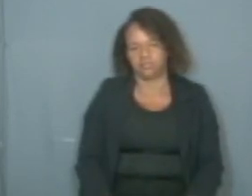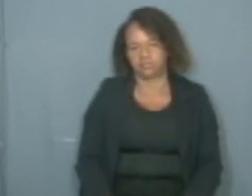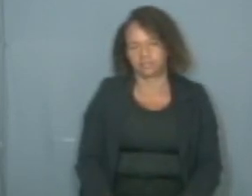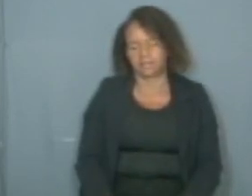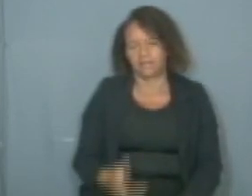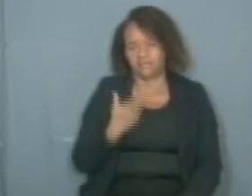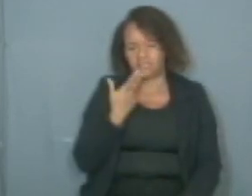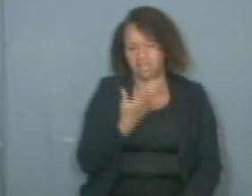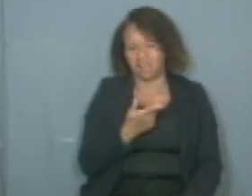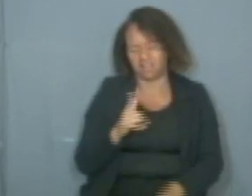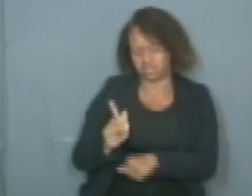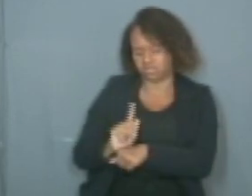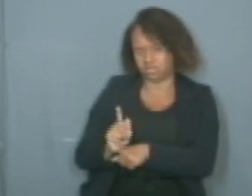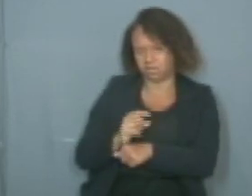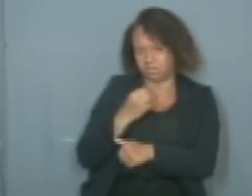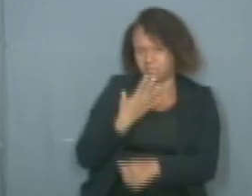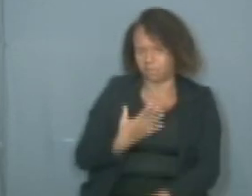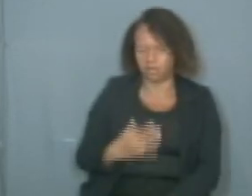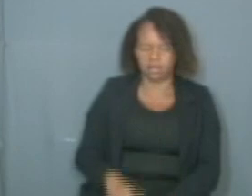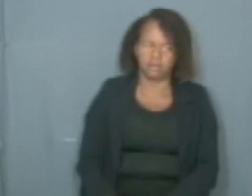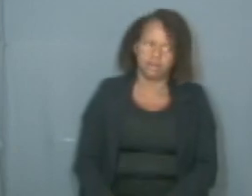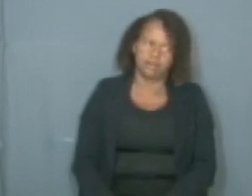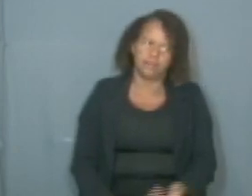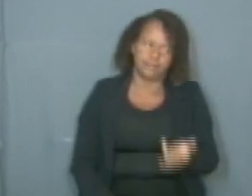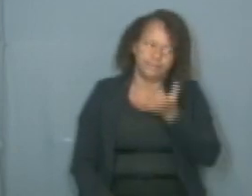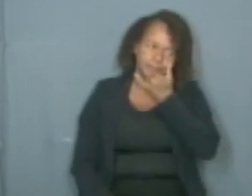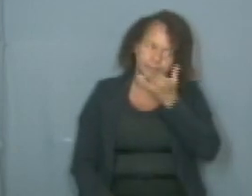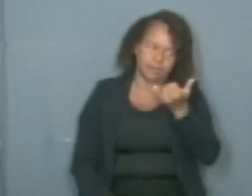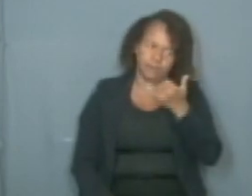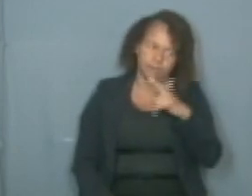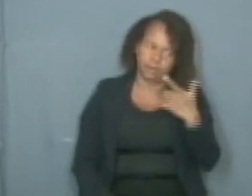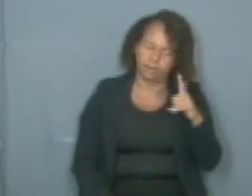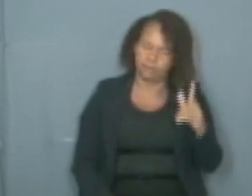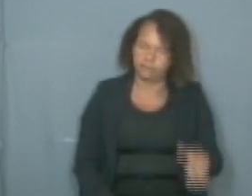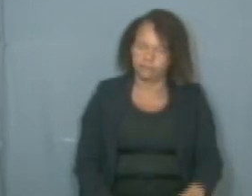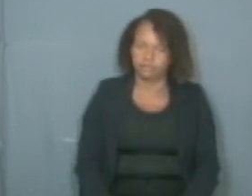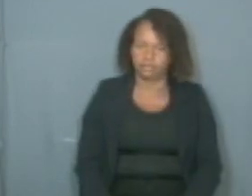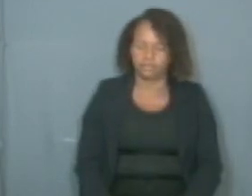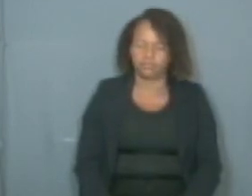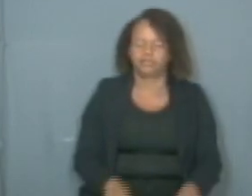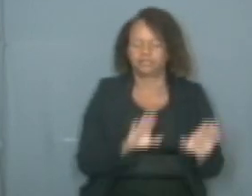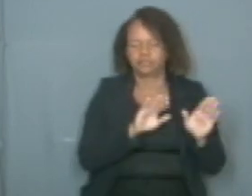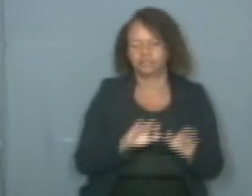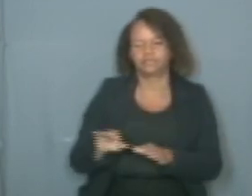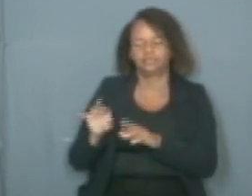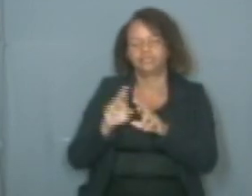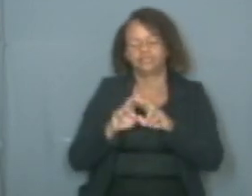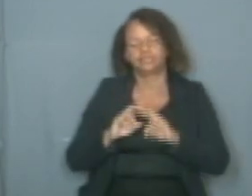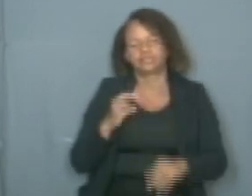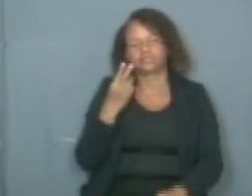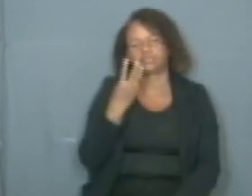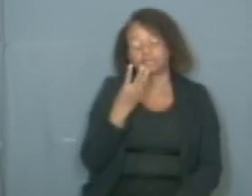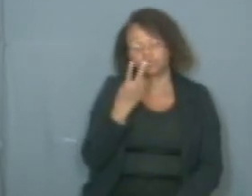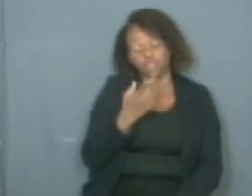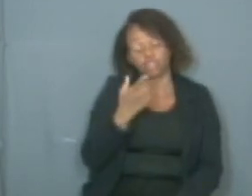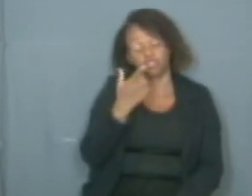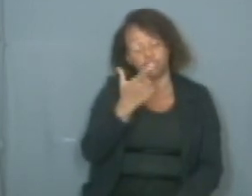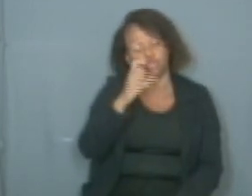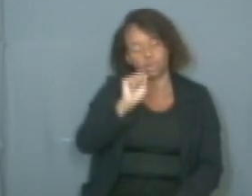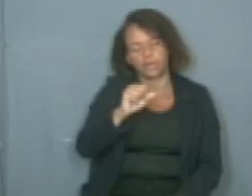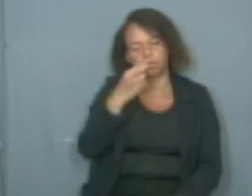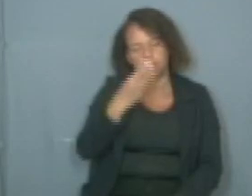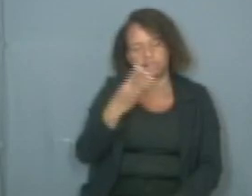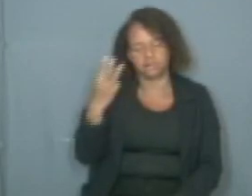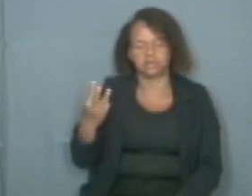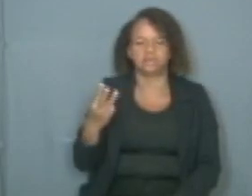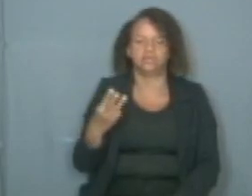Dizer que isso é uma gestão boa, me perdoe, não é não. Passando para o 2833, é uma